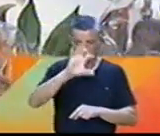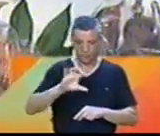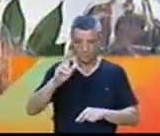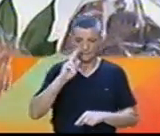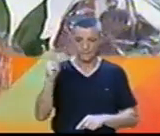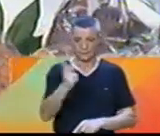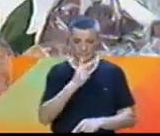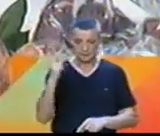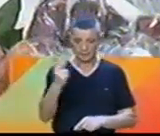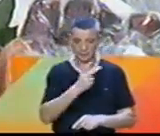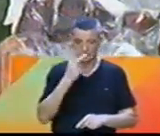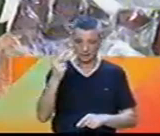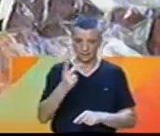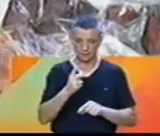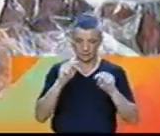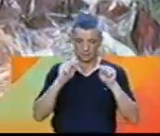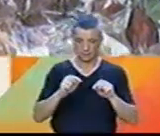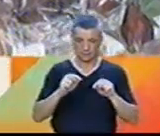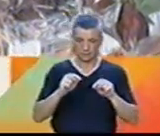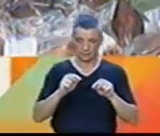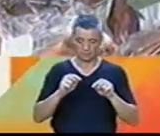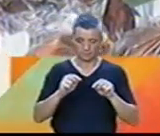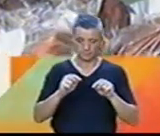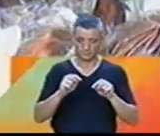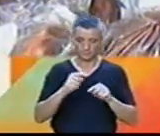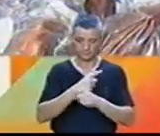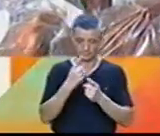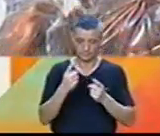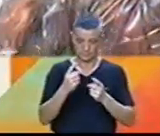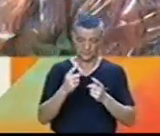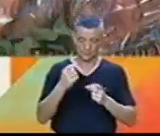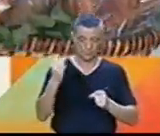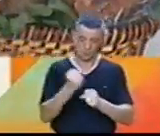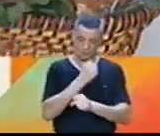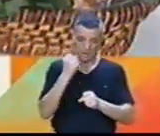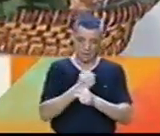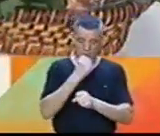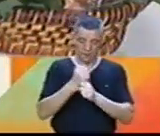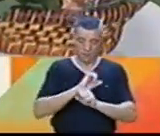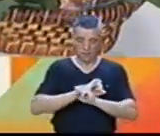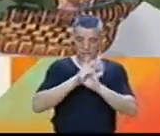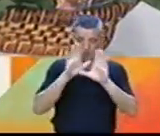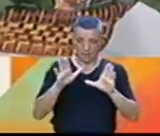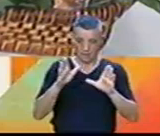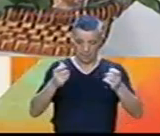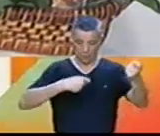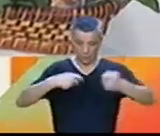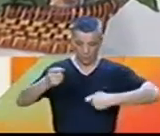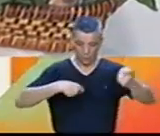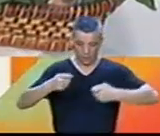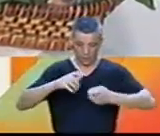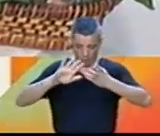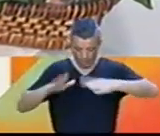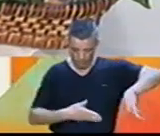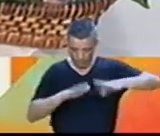Sim, sim. Agora é realmente o meu modo... E chega. E chega porque já tem muito trabalho. Claro. Eu sou comercial, eu sou